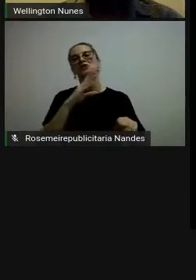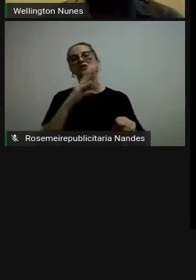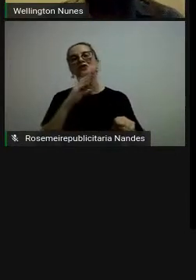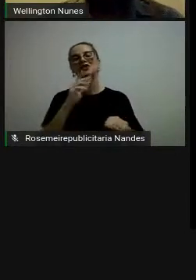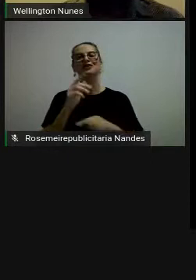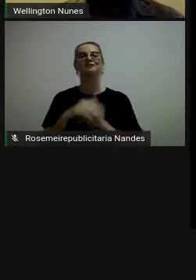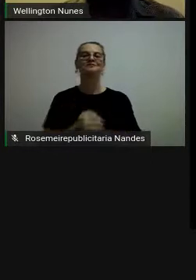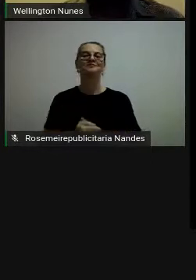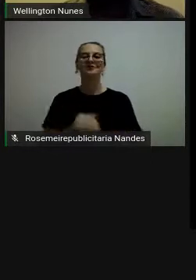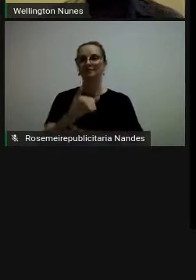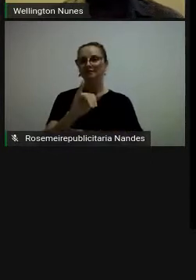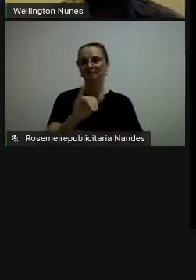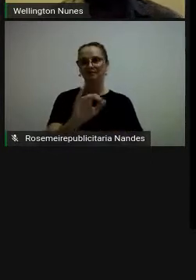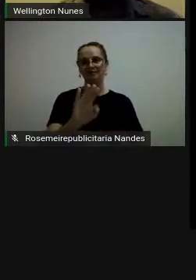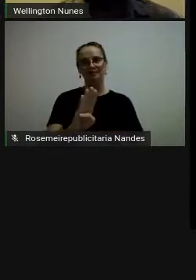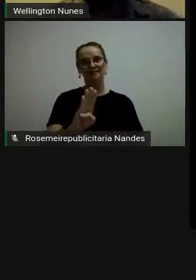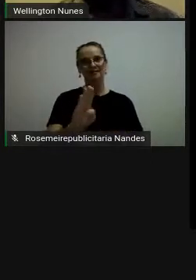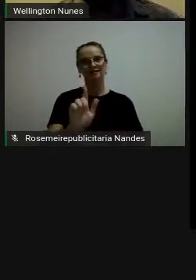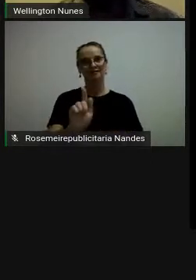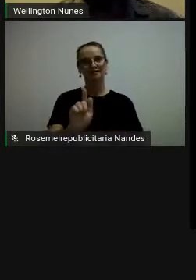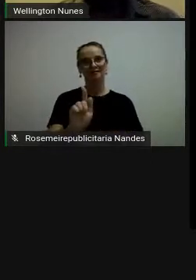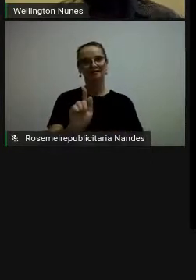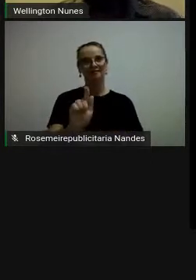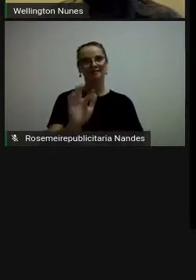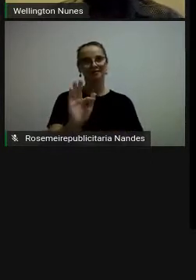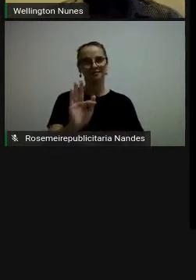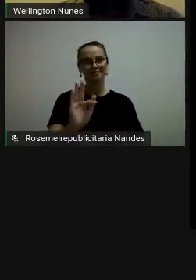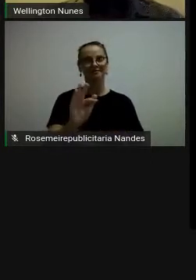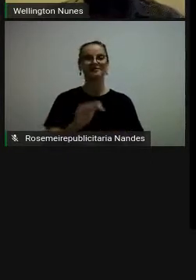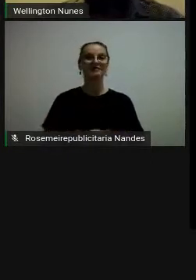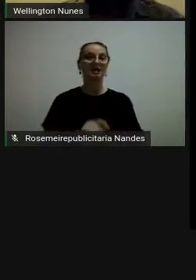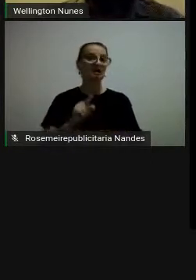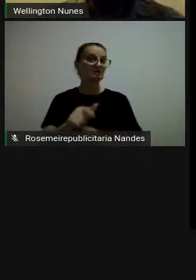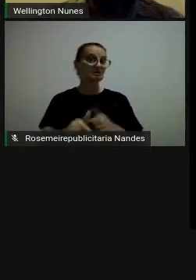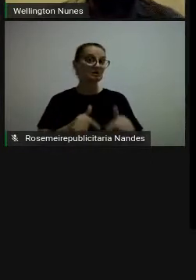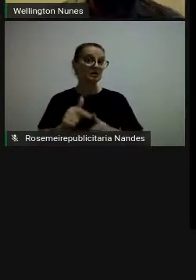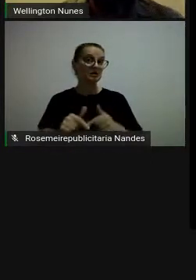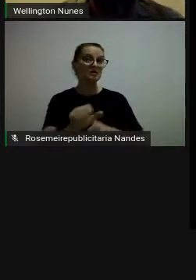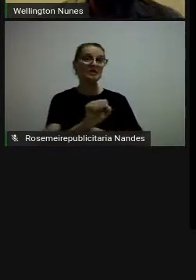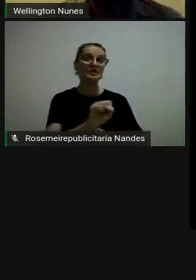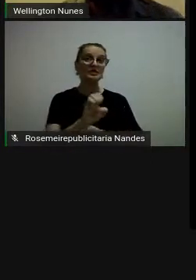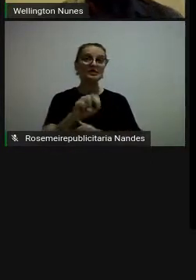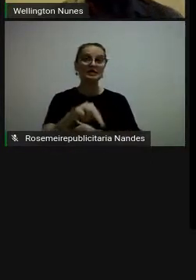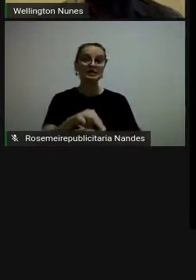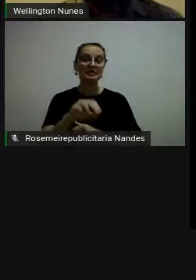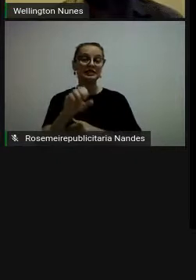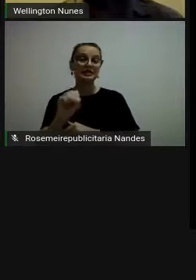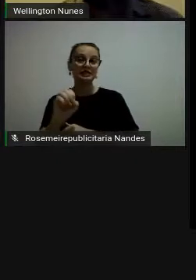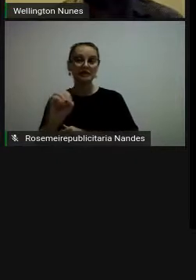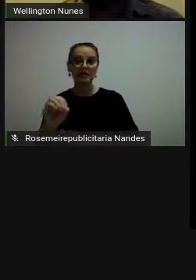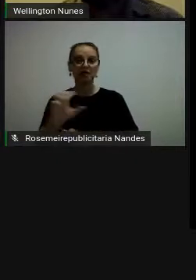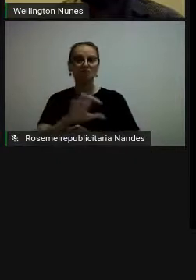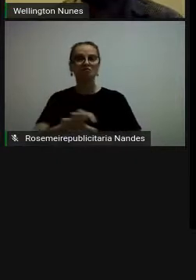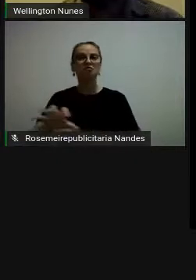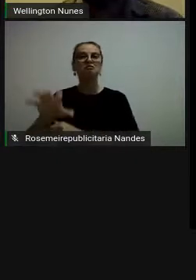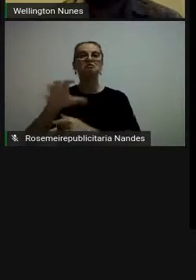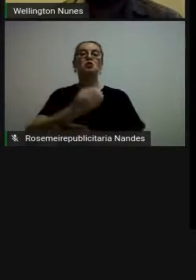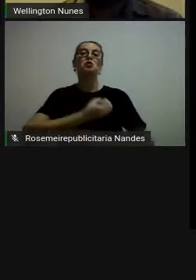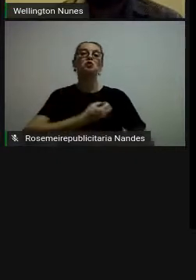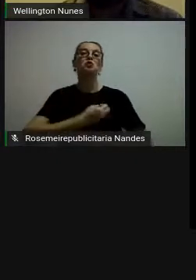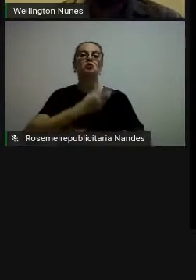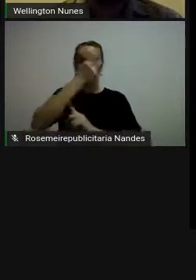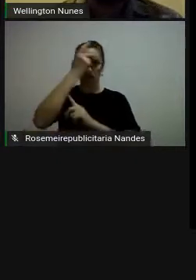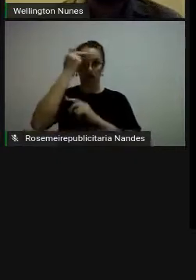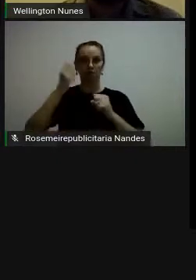O IBGE sempre trabalha com o censo demográfico, que mede, além da população